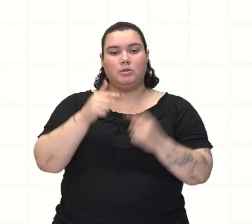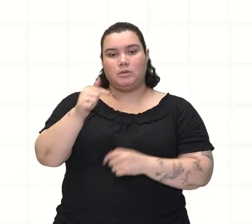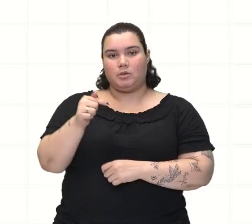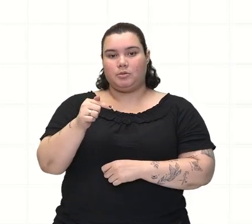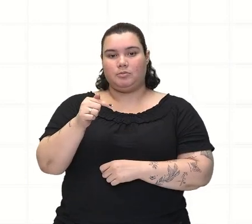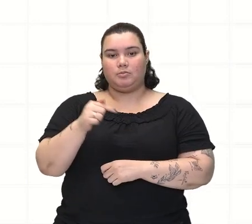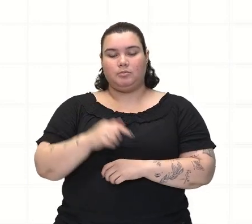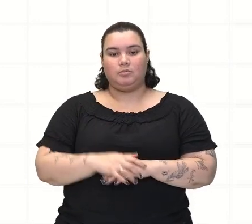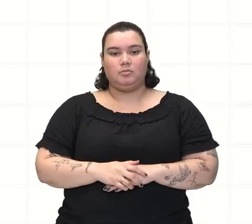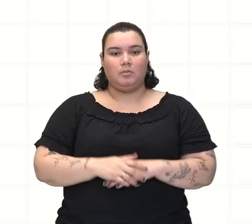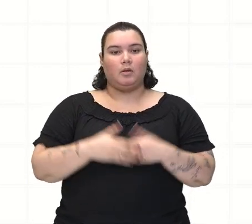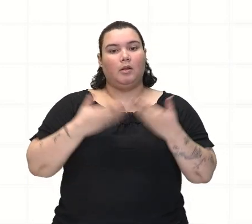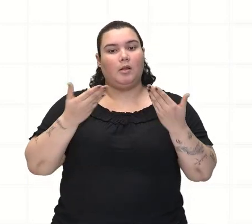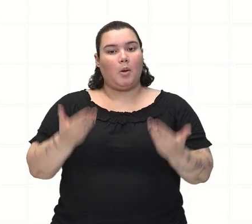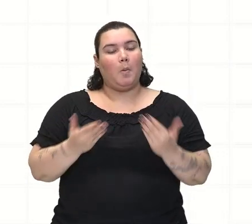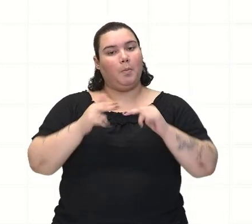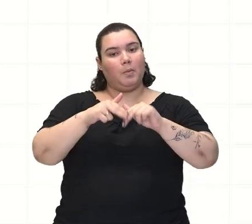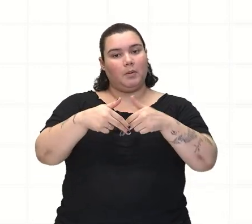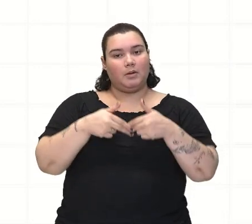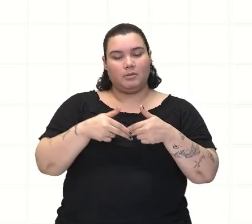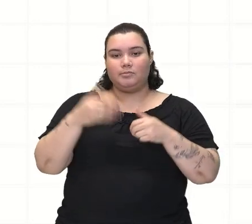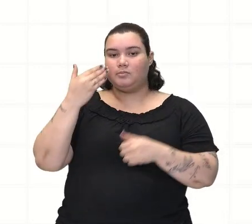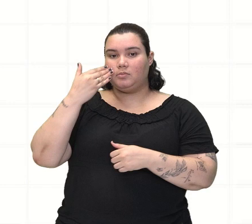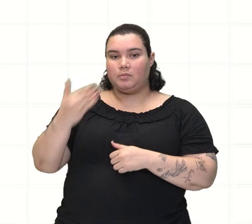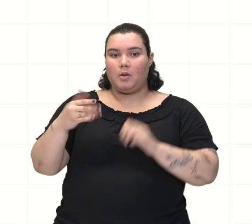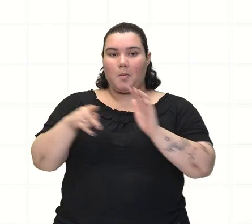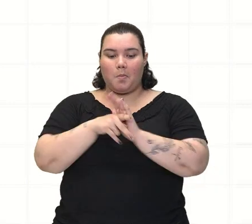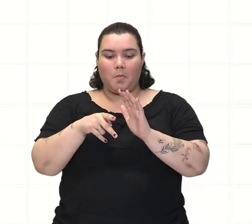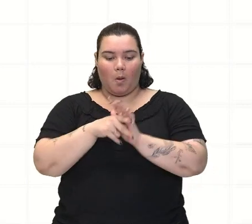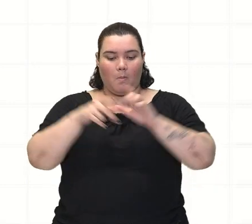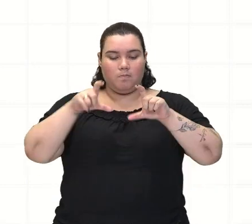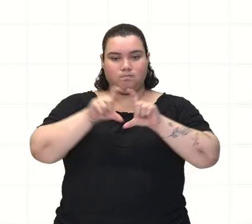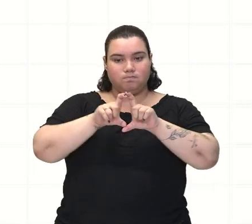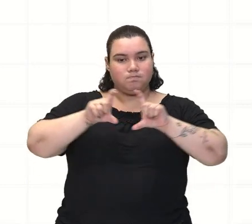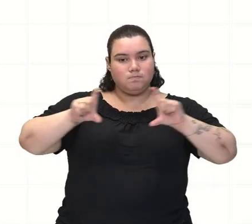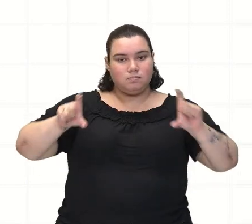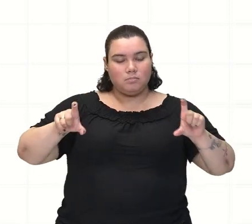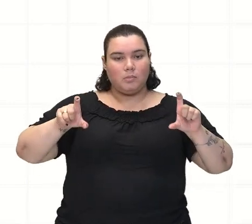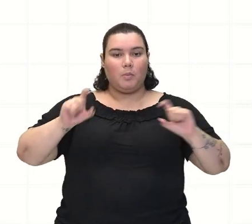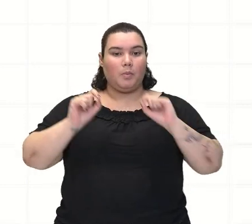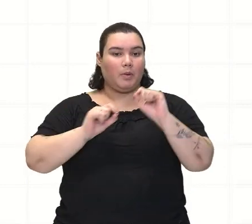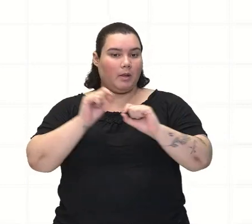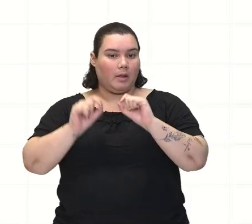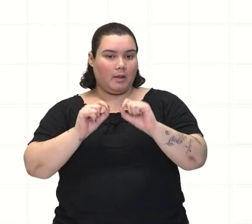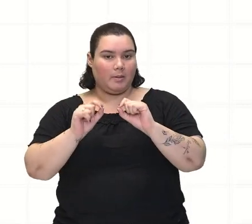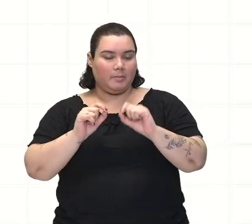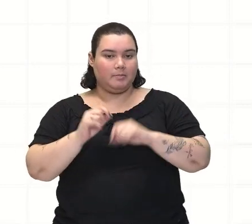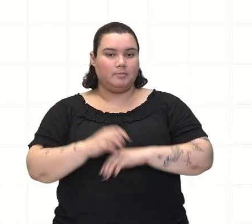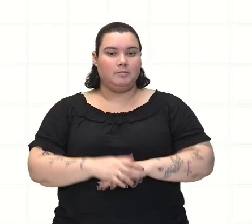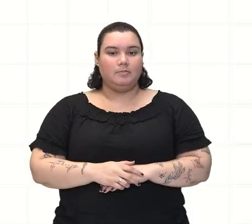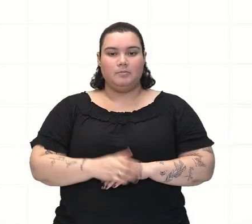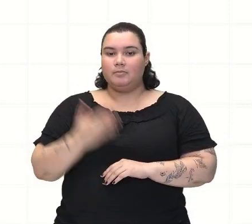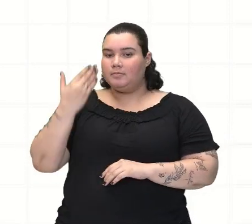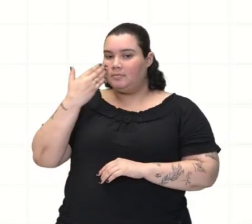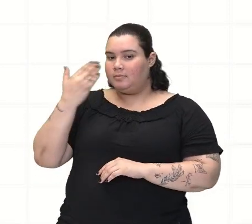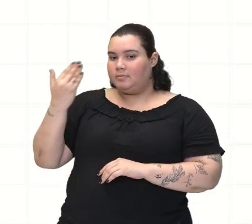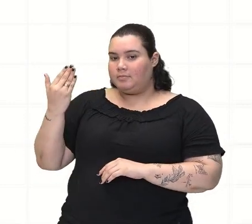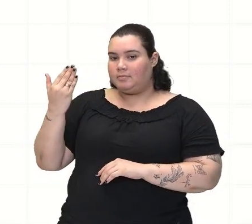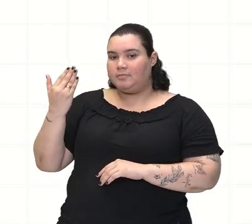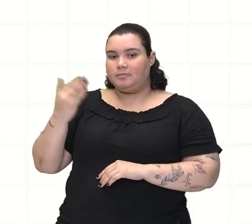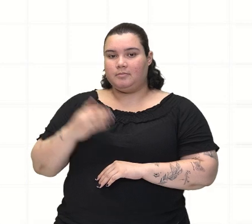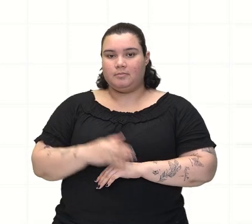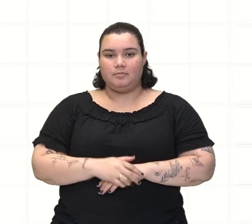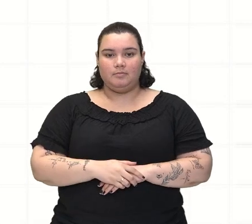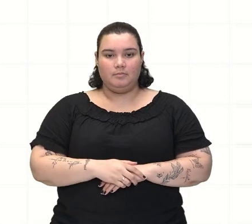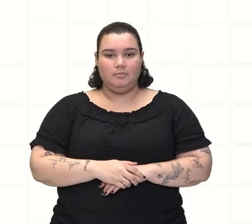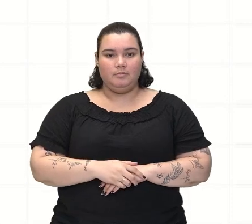Então, portanto, né, nós temos que a dimensão do tanque lá será essa aqui. Opa,